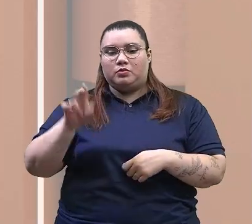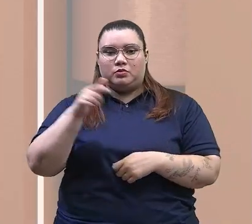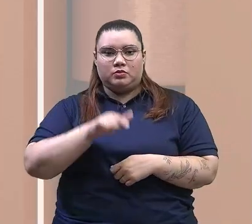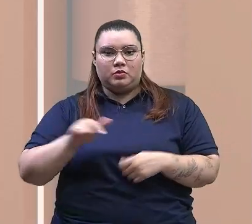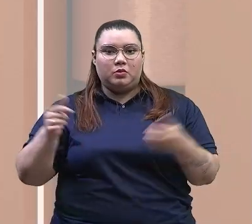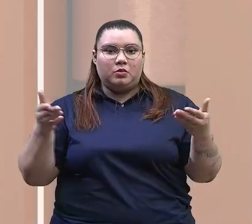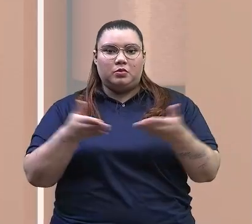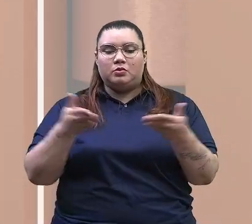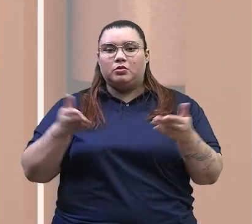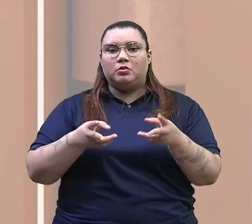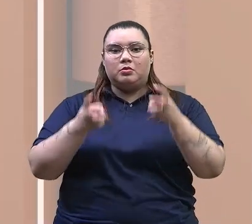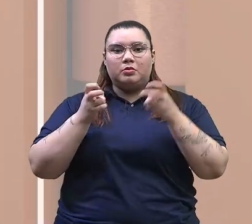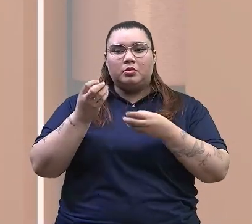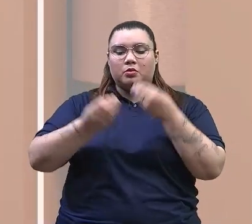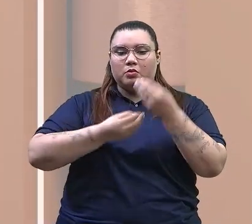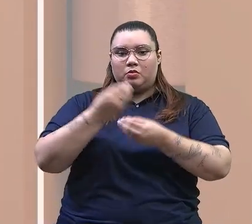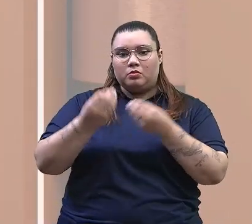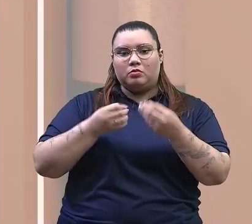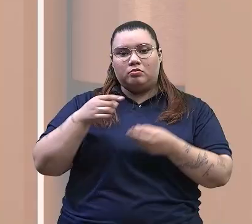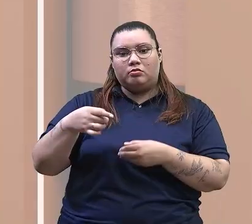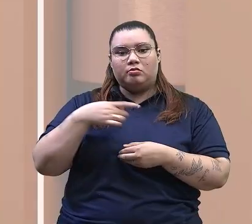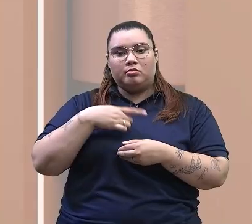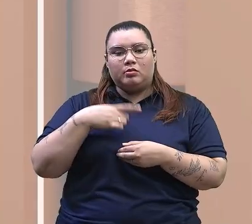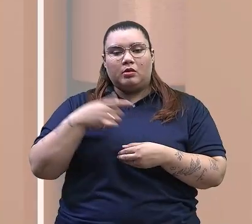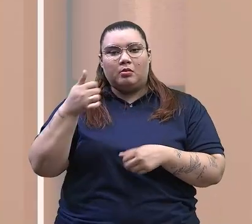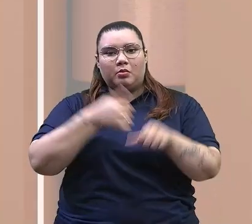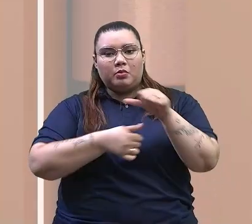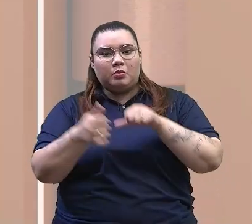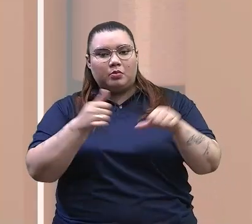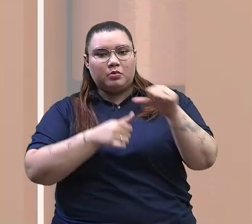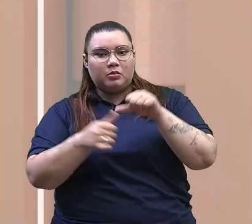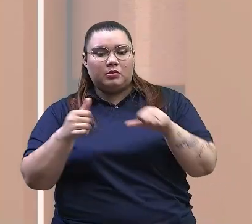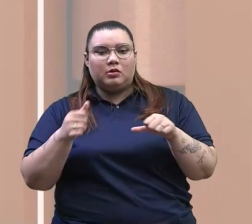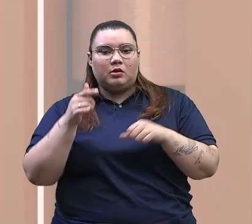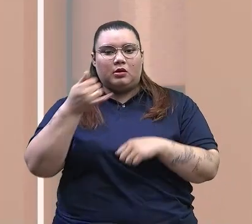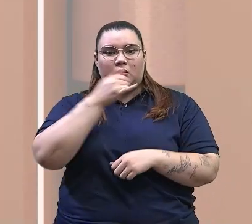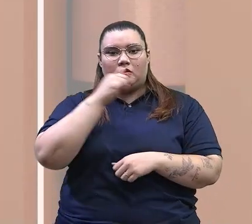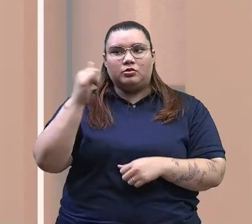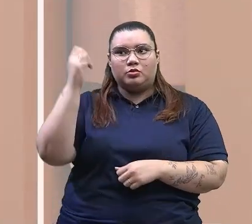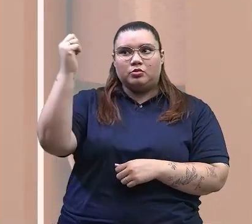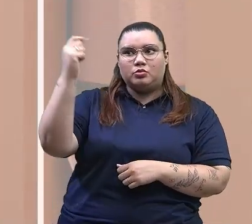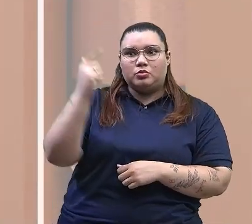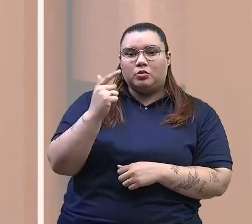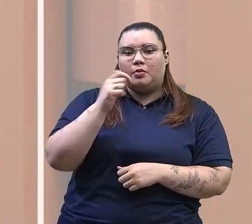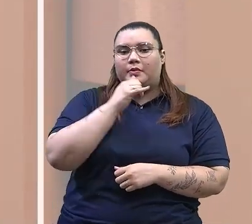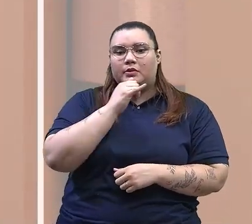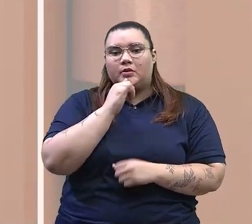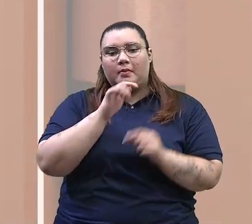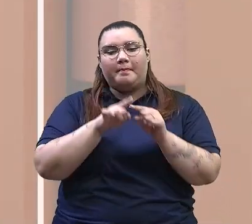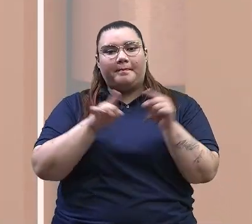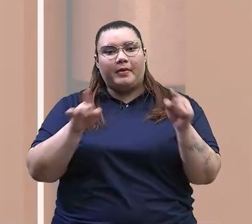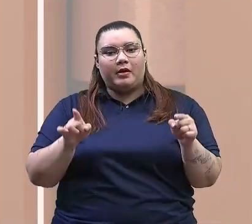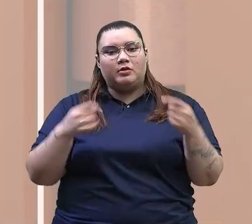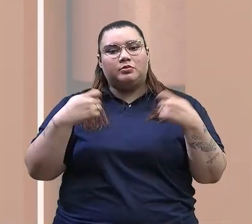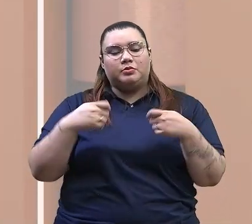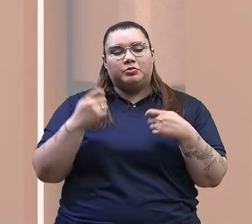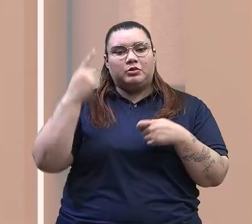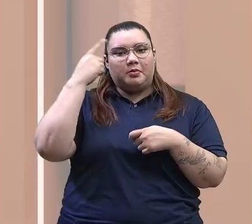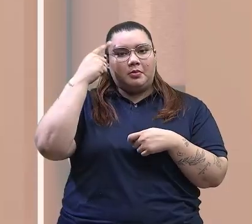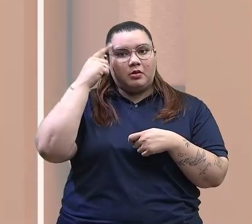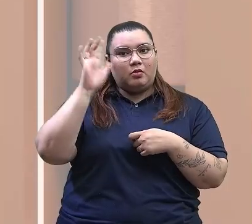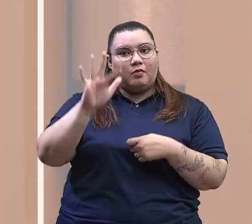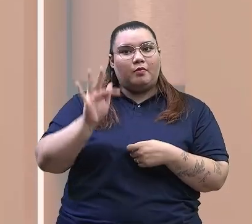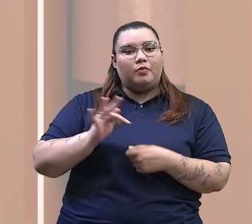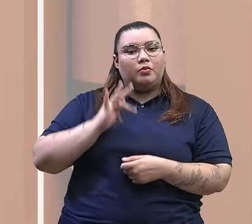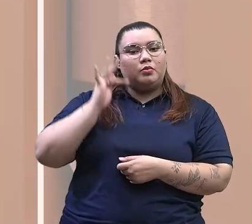observa como renovável um grande crescimento na energia solar, por exemplo, mas a gente precisa pensar daqui a